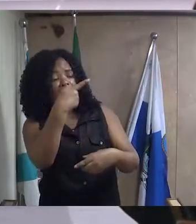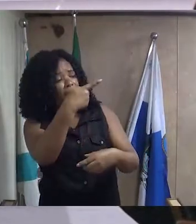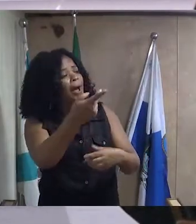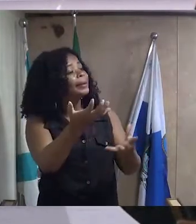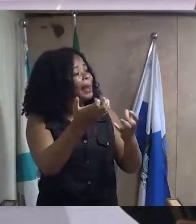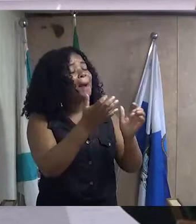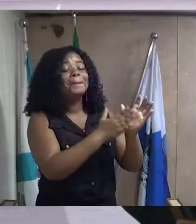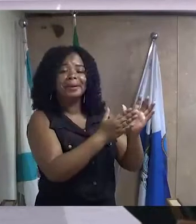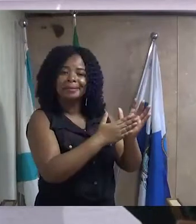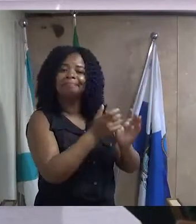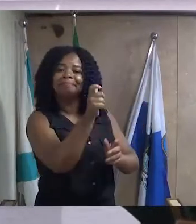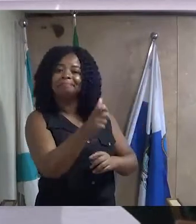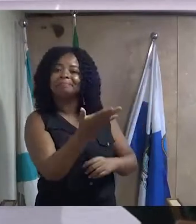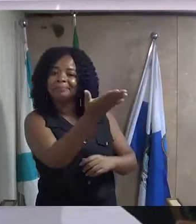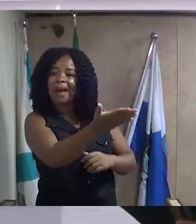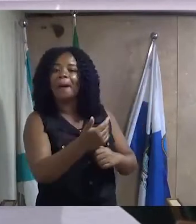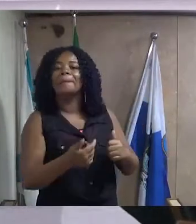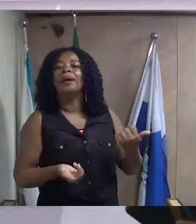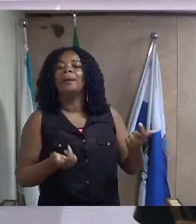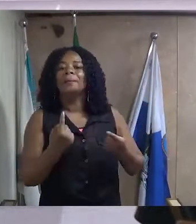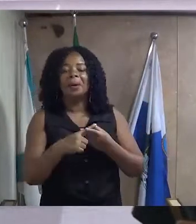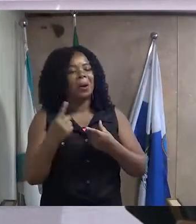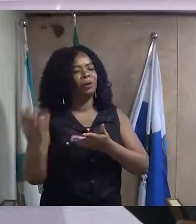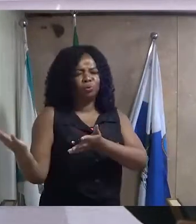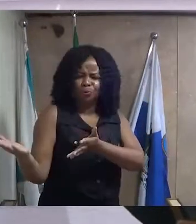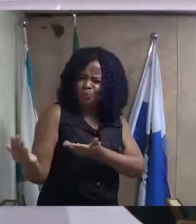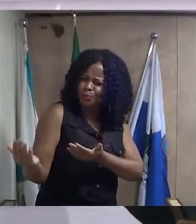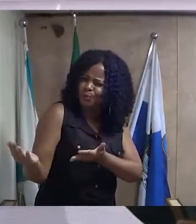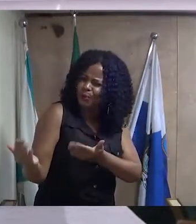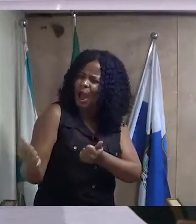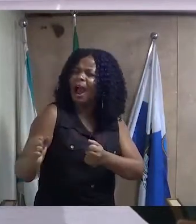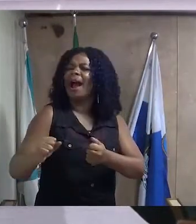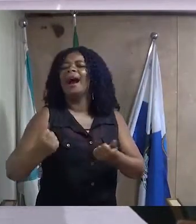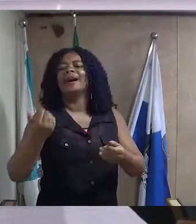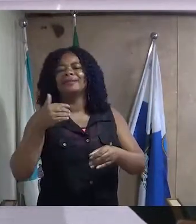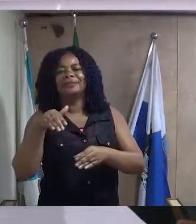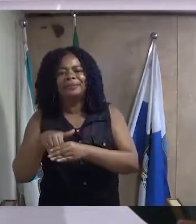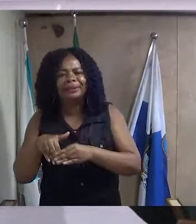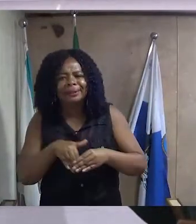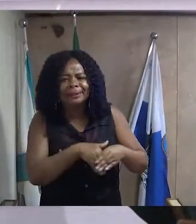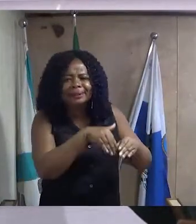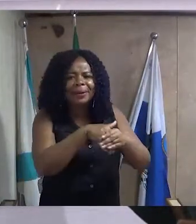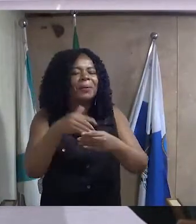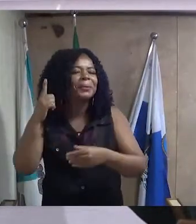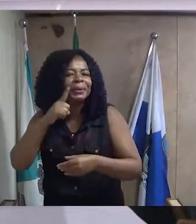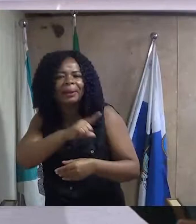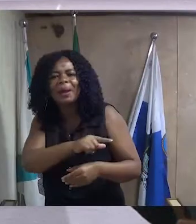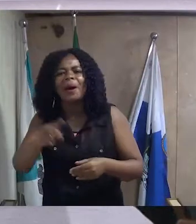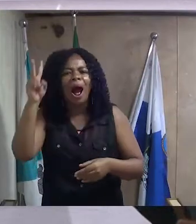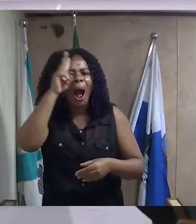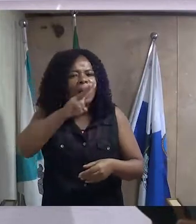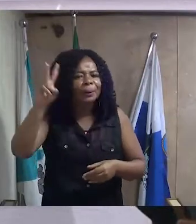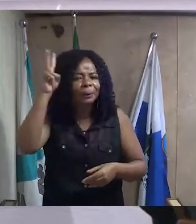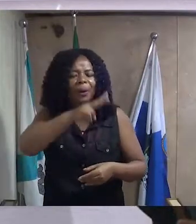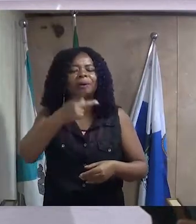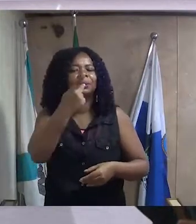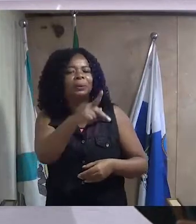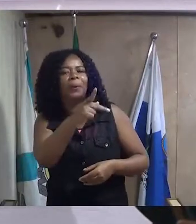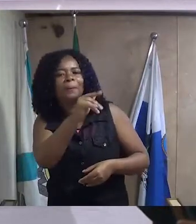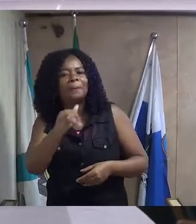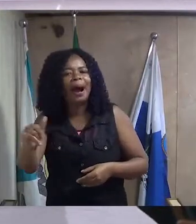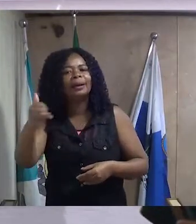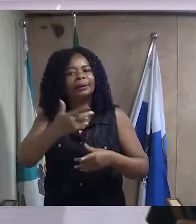parabenizá-lo, né, pela sua juventude, pela sua eleição, pelo histórico do seu pai nesta cidade. Eu não tenho